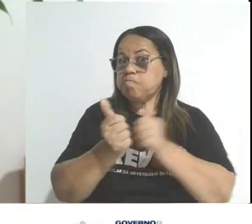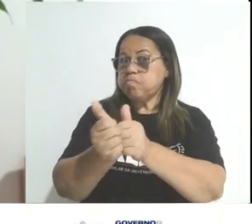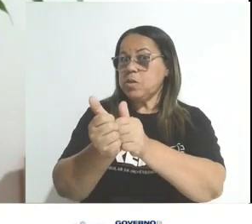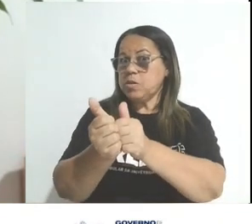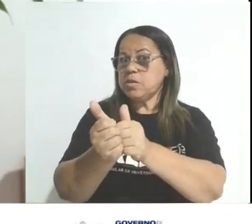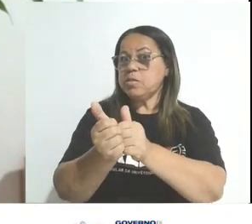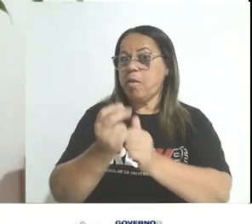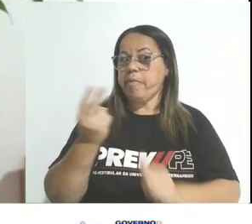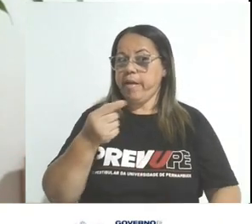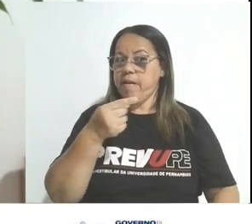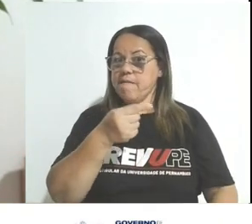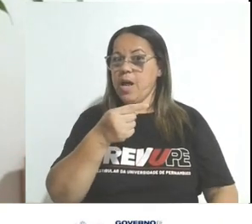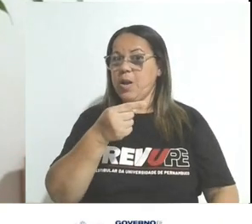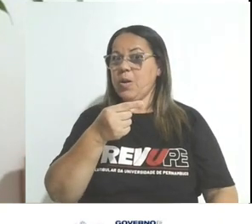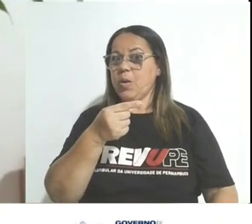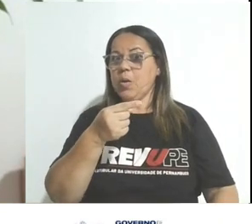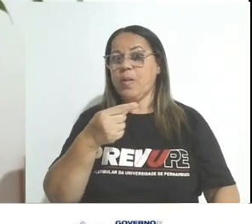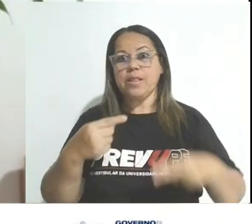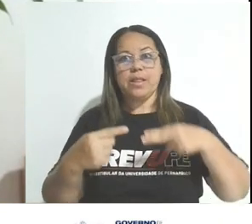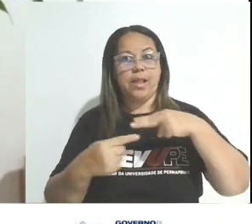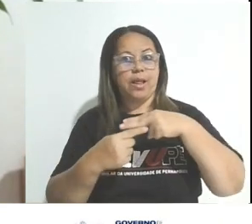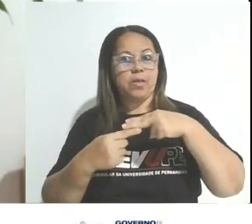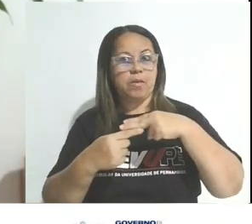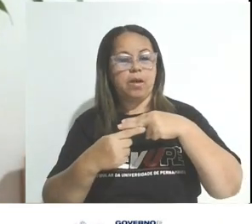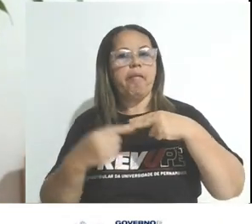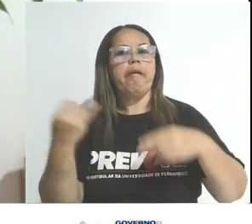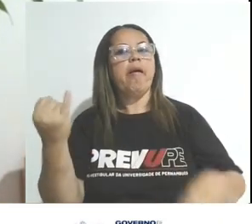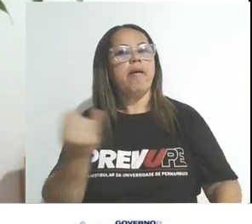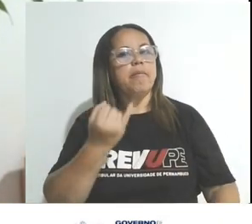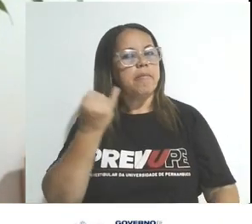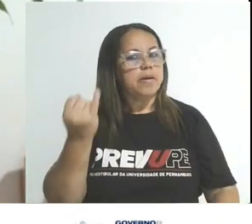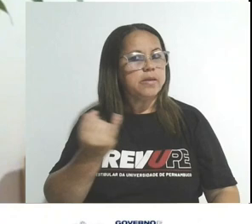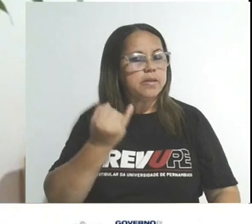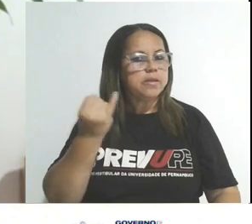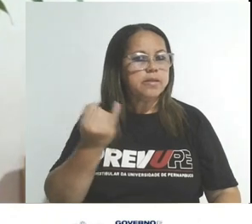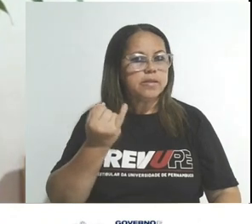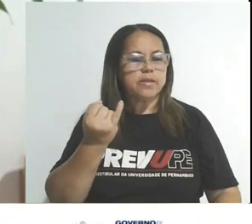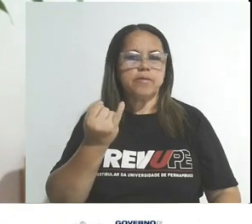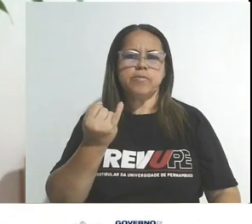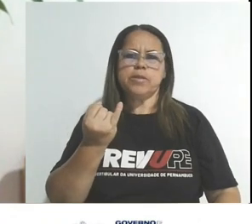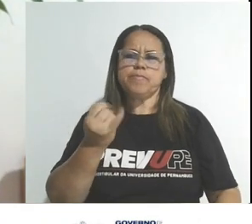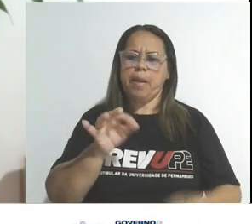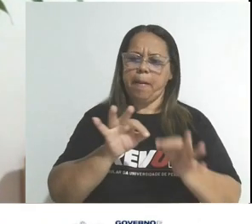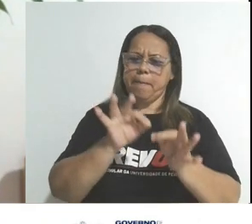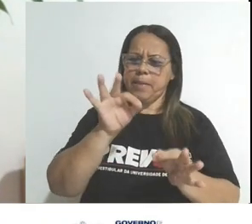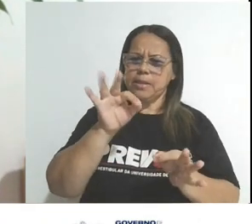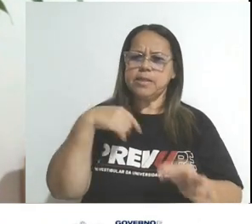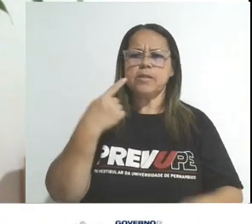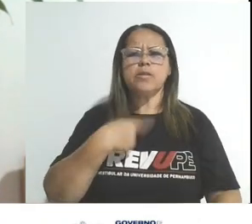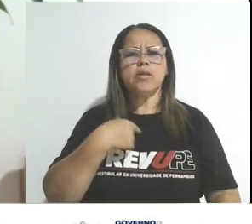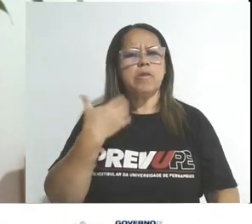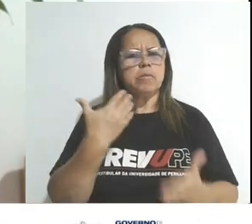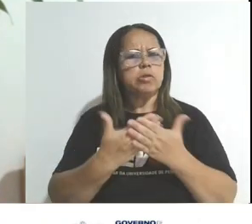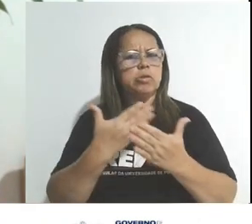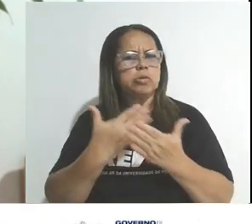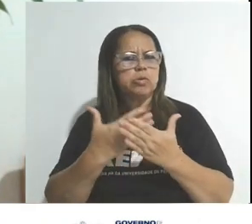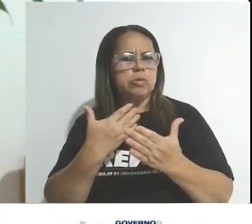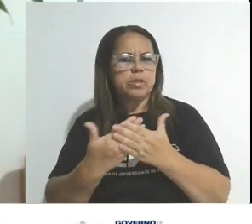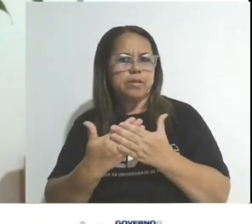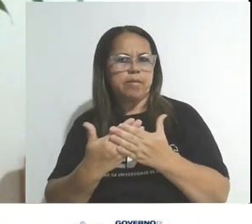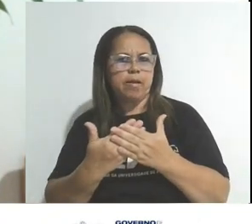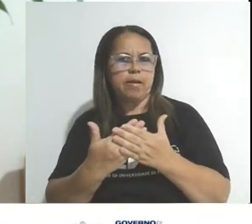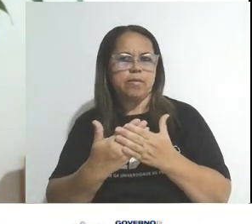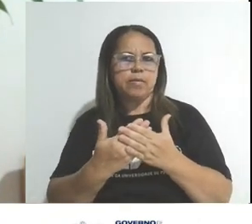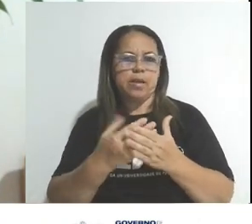outro valor natural. É importante. Unidades de medidas a gente vai ver em grandezas e medidas. Entretanto, o que